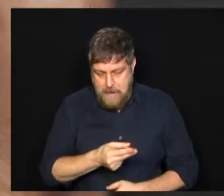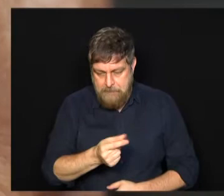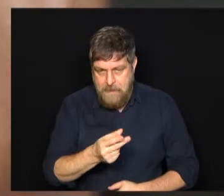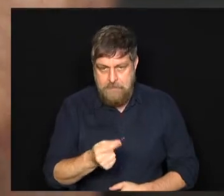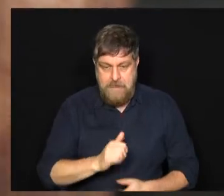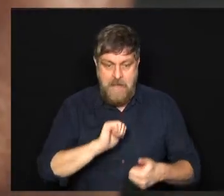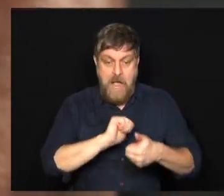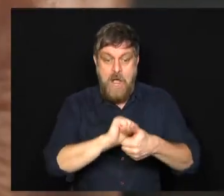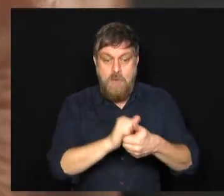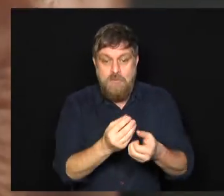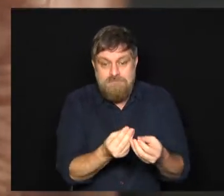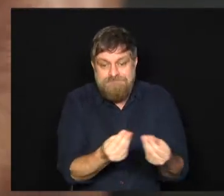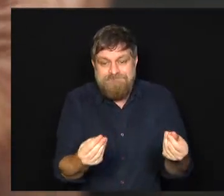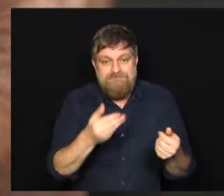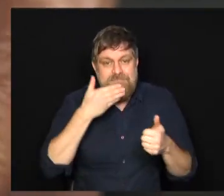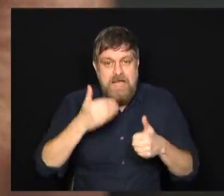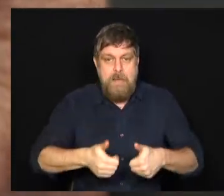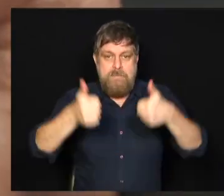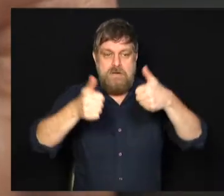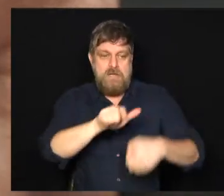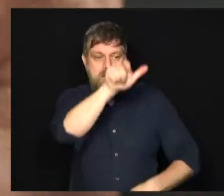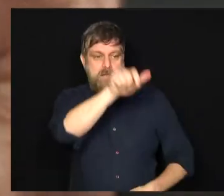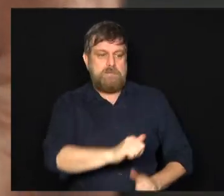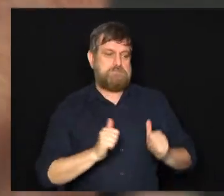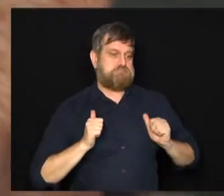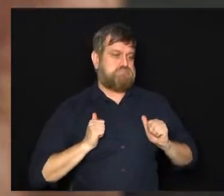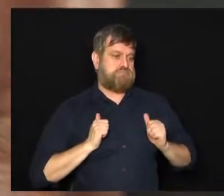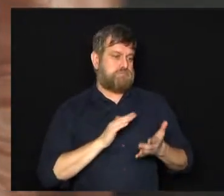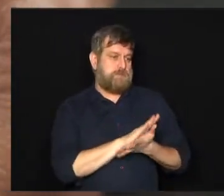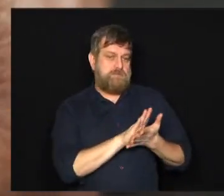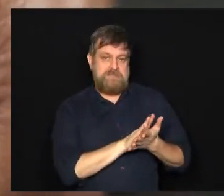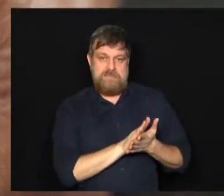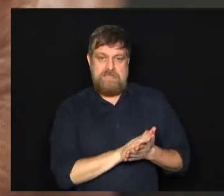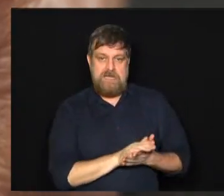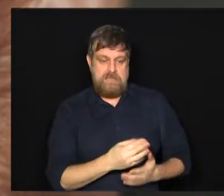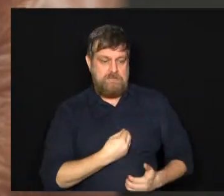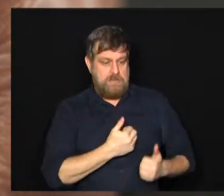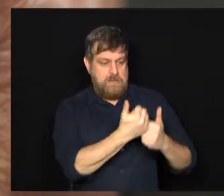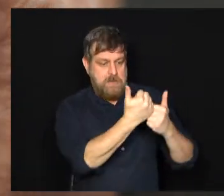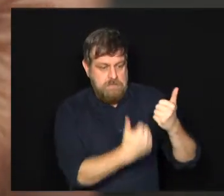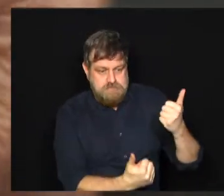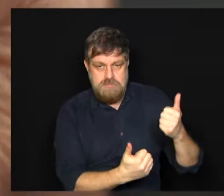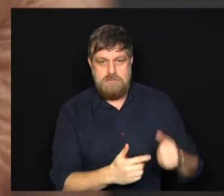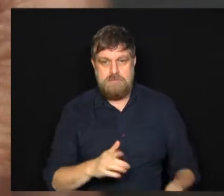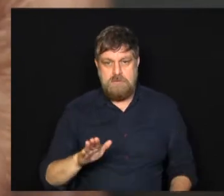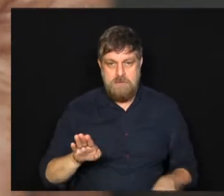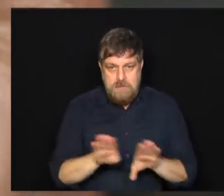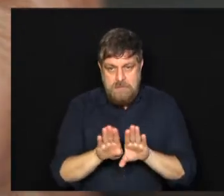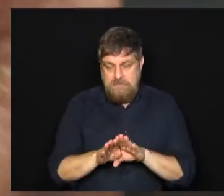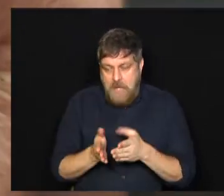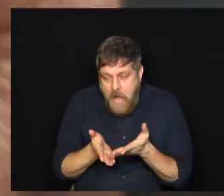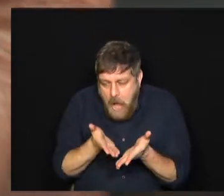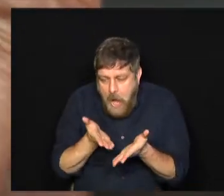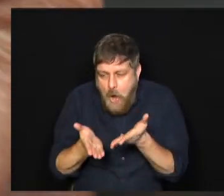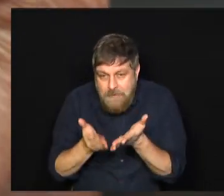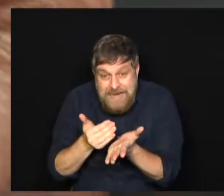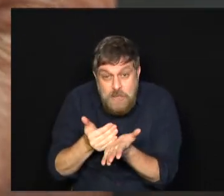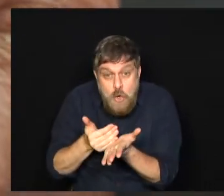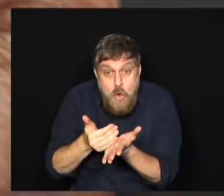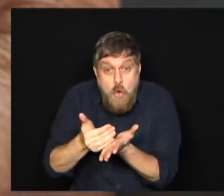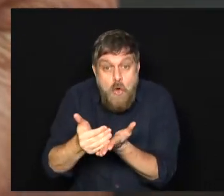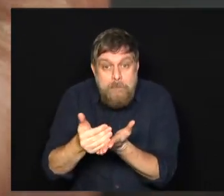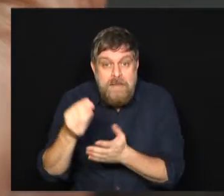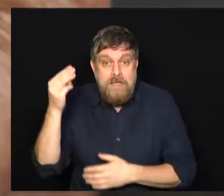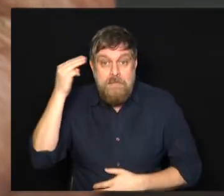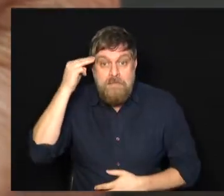tratado, né? Então, isso é bem claro na ciência de que quando você começa a tratar mais precocemente, você